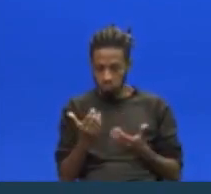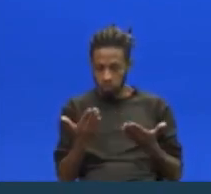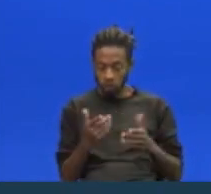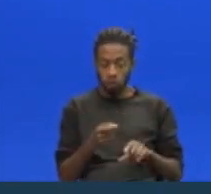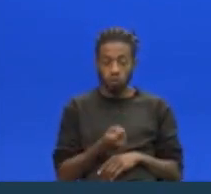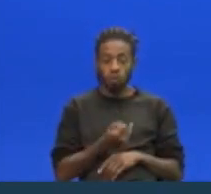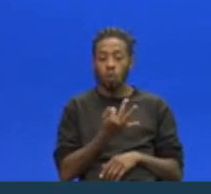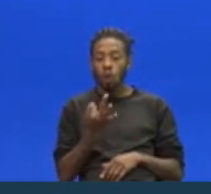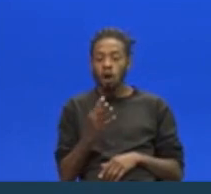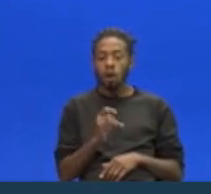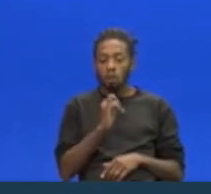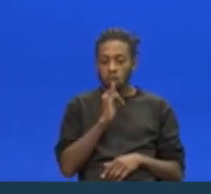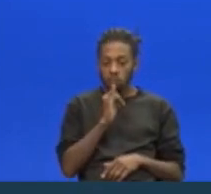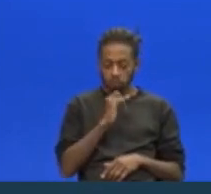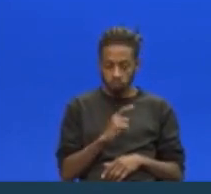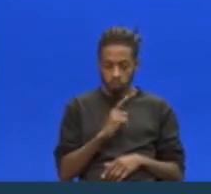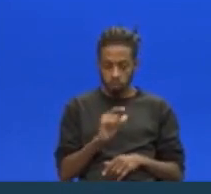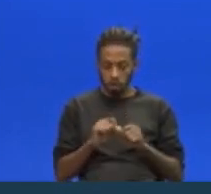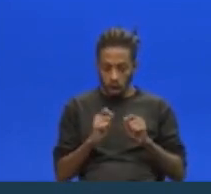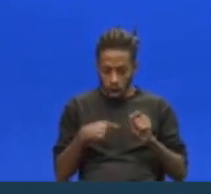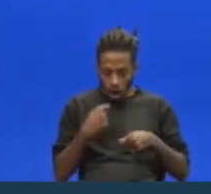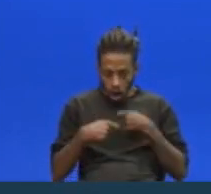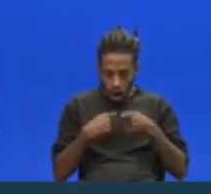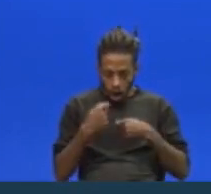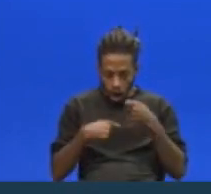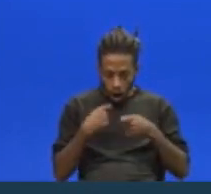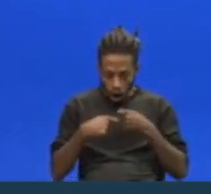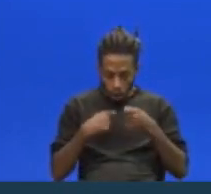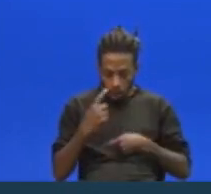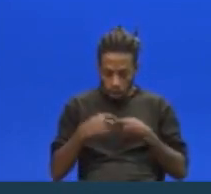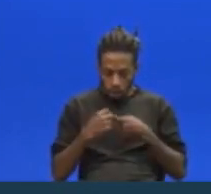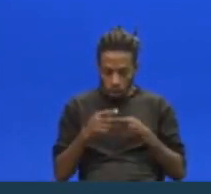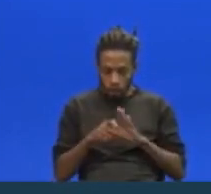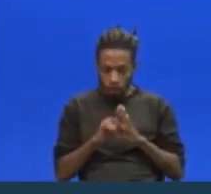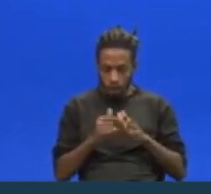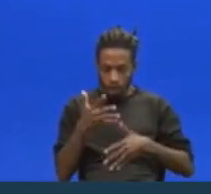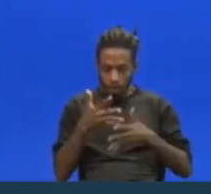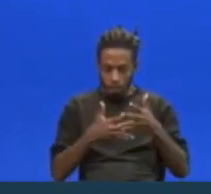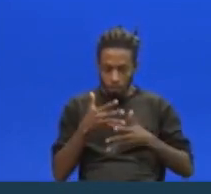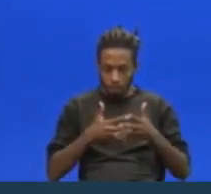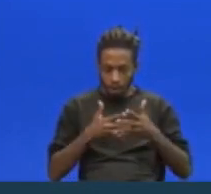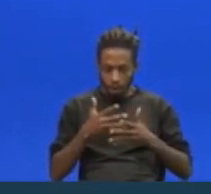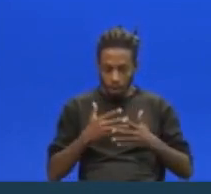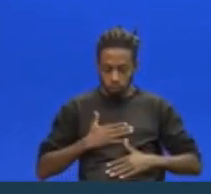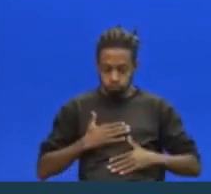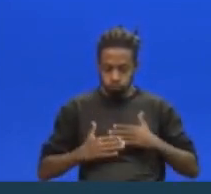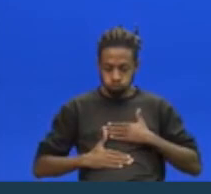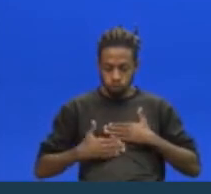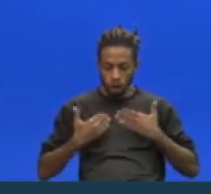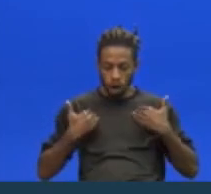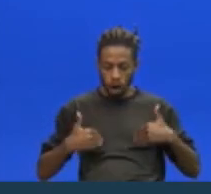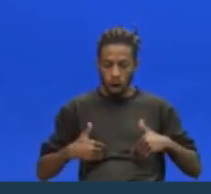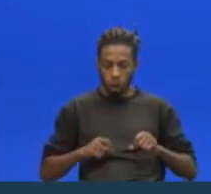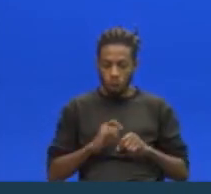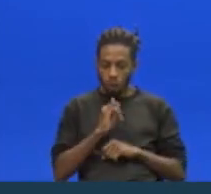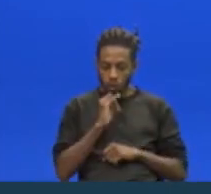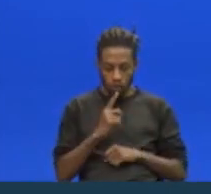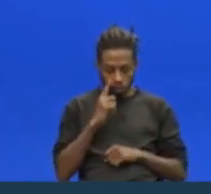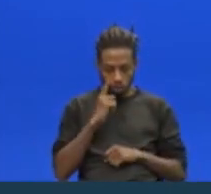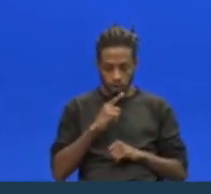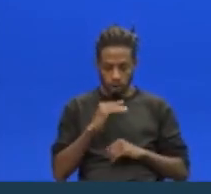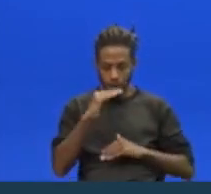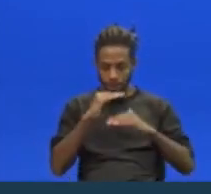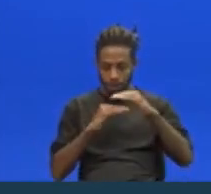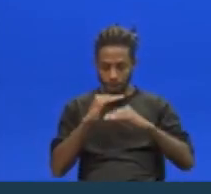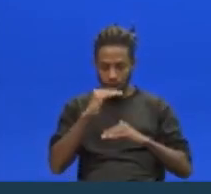que, por exemplo, a ingestão de um determinado alimento interfere na dosagem, por exemplo, dos níveis de glicemia ou